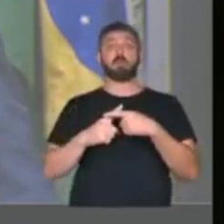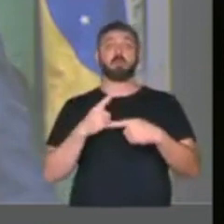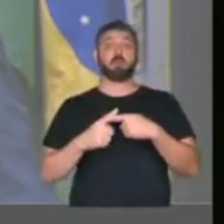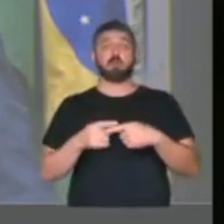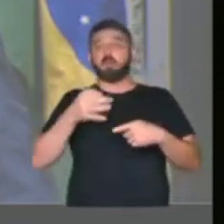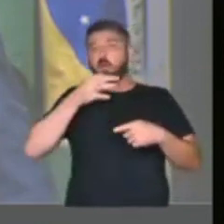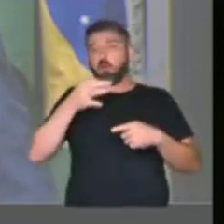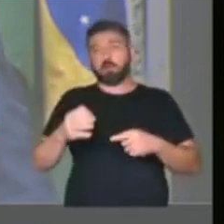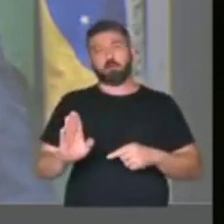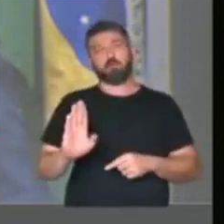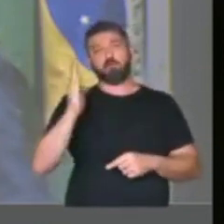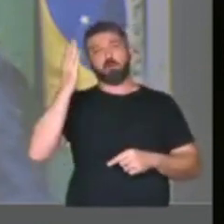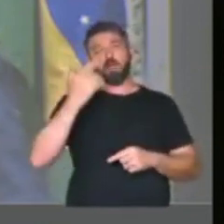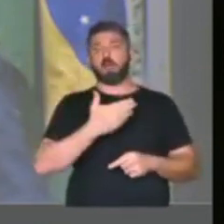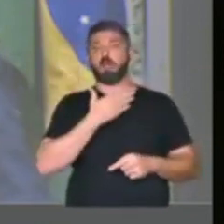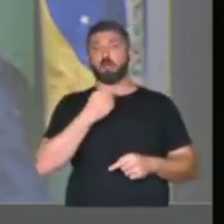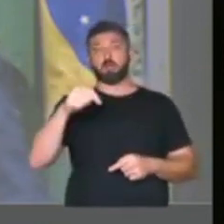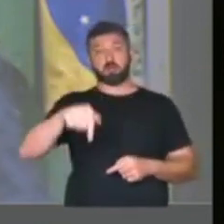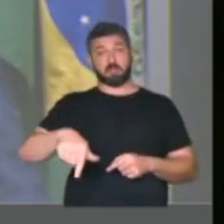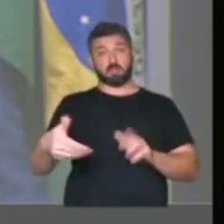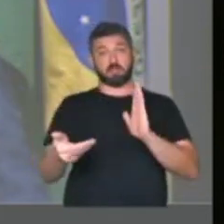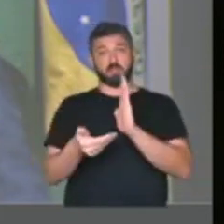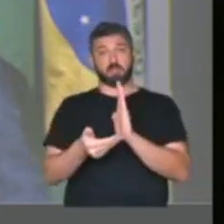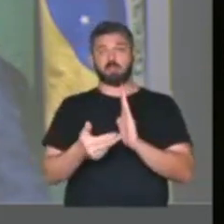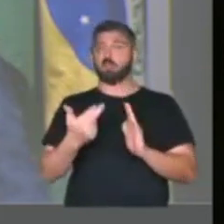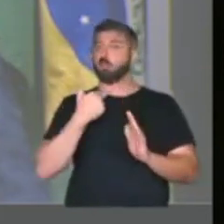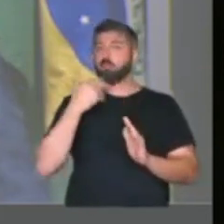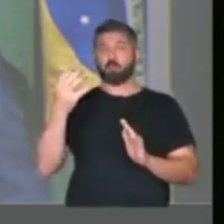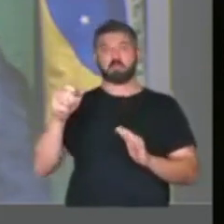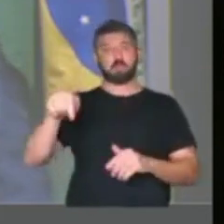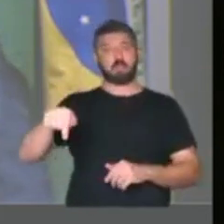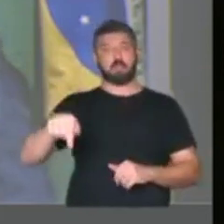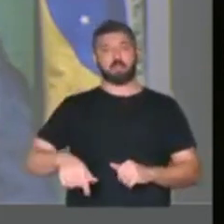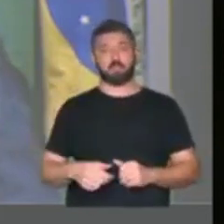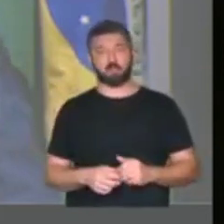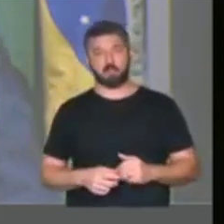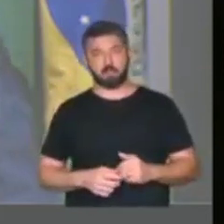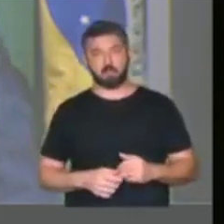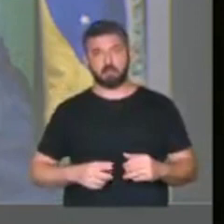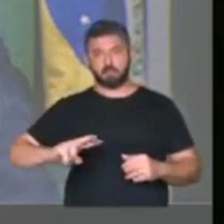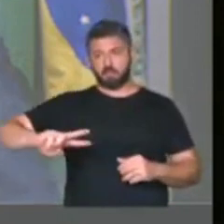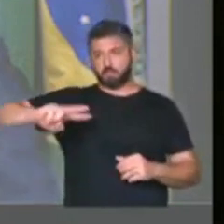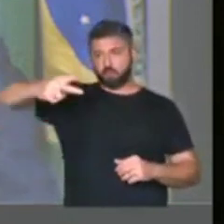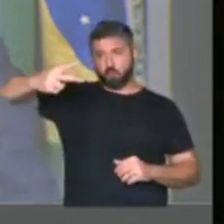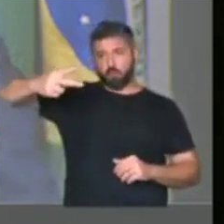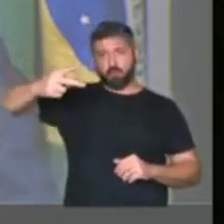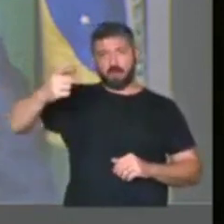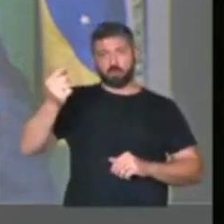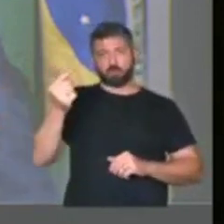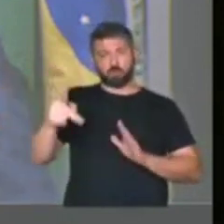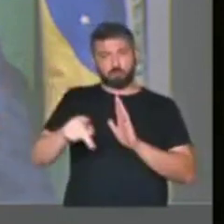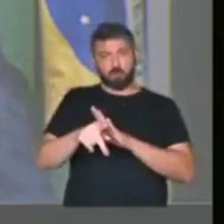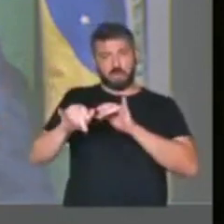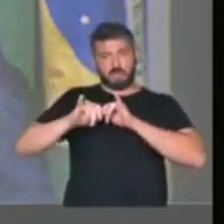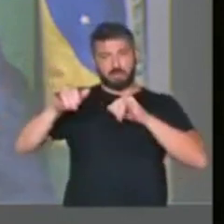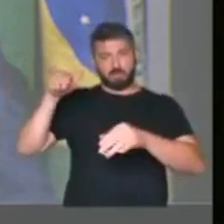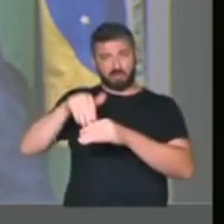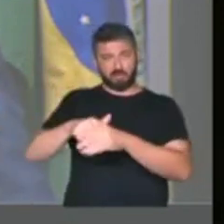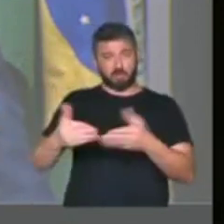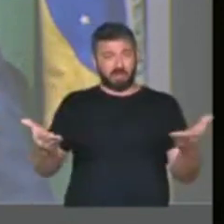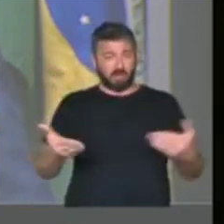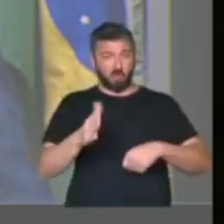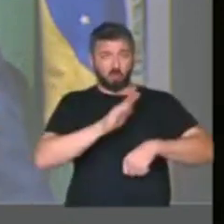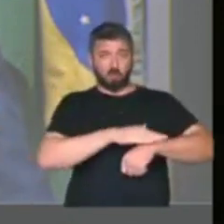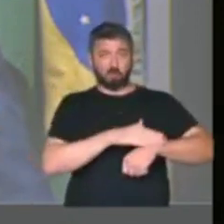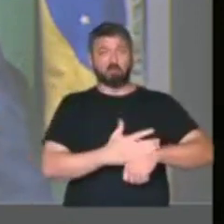posicionamento hipócrita sim do parlamento inaceitável sim do parlamento dobrar o valor gasto com campanha eleitoral num momento de